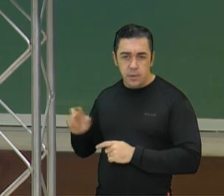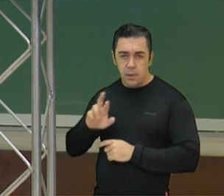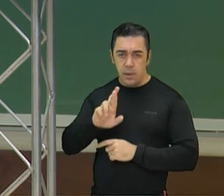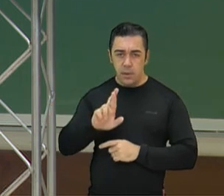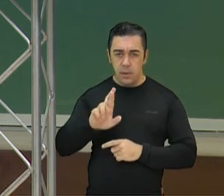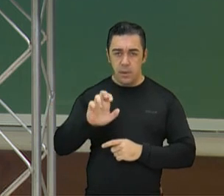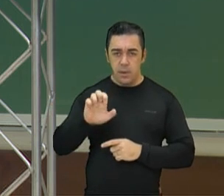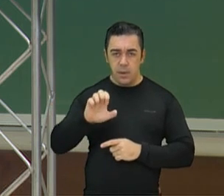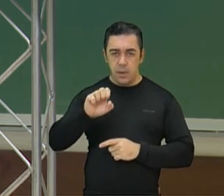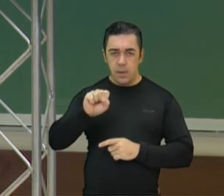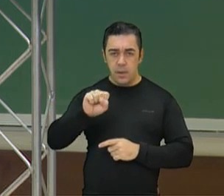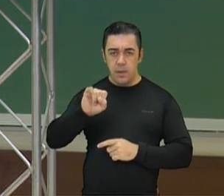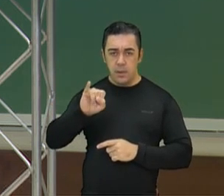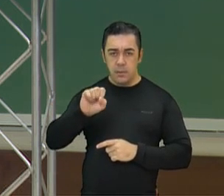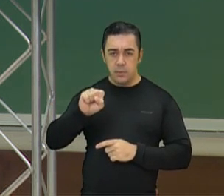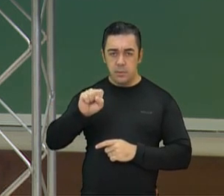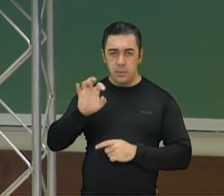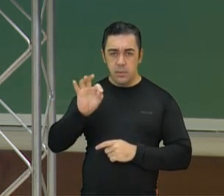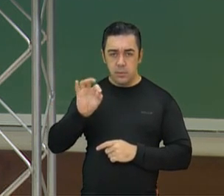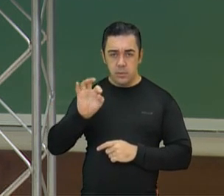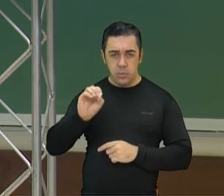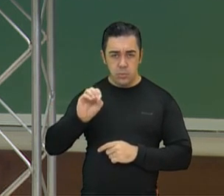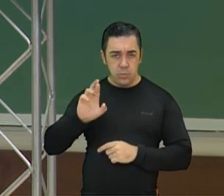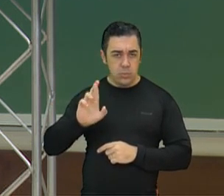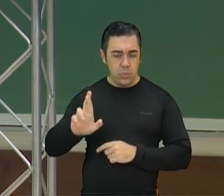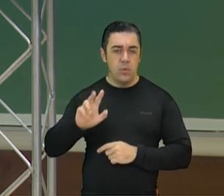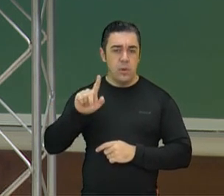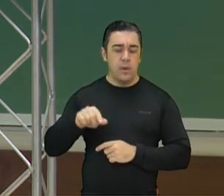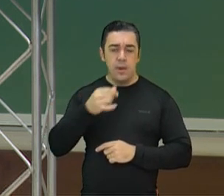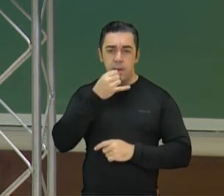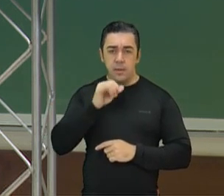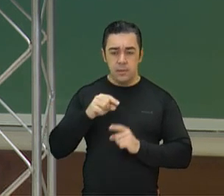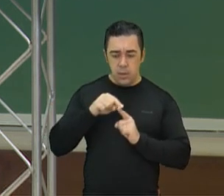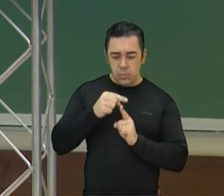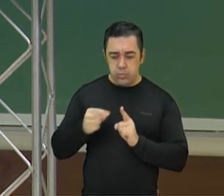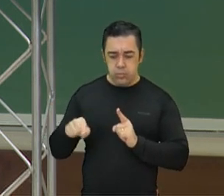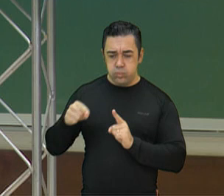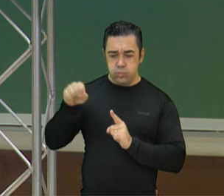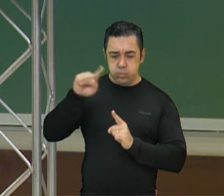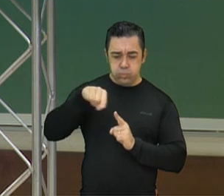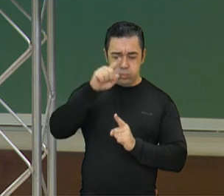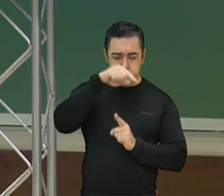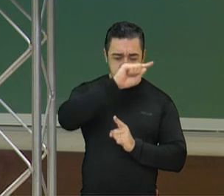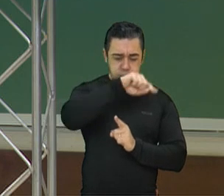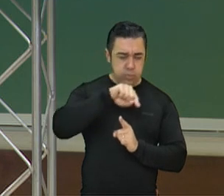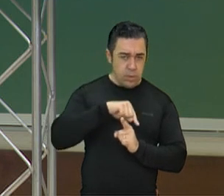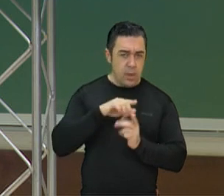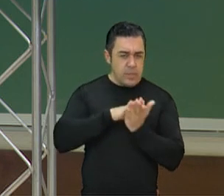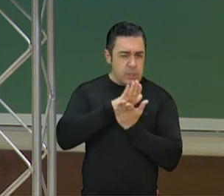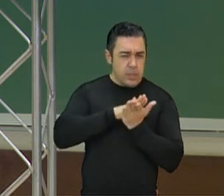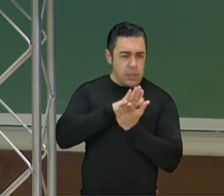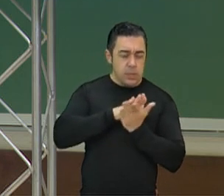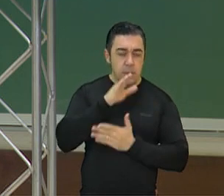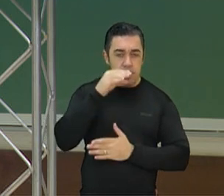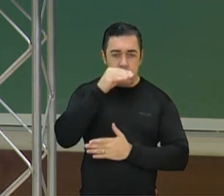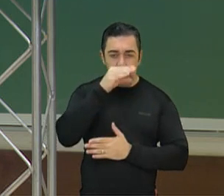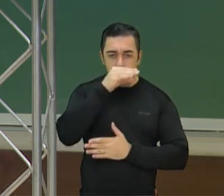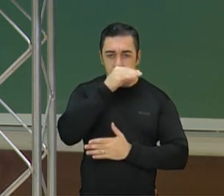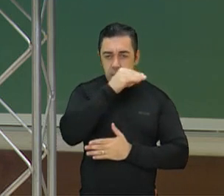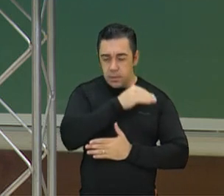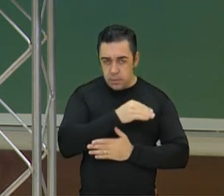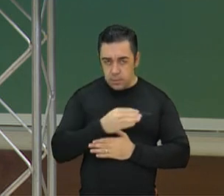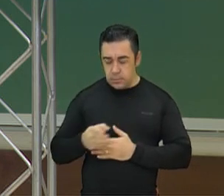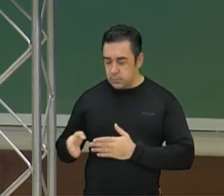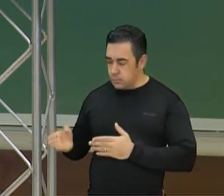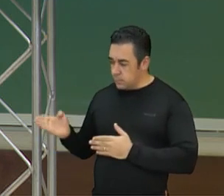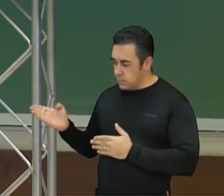exemplo. O aquecimento dele, devido a essa corrente elétrica, ocasiona esse efeito aqui, que é o calor, né,